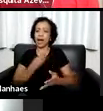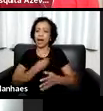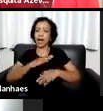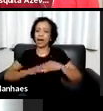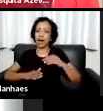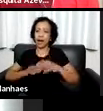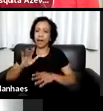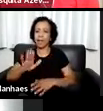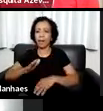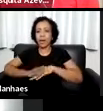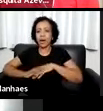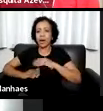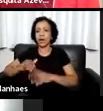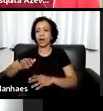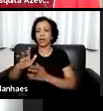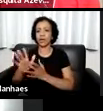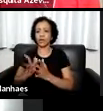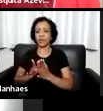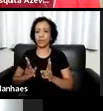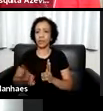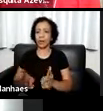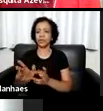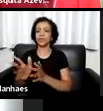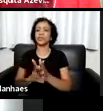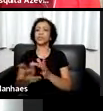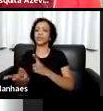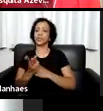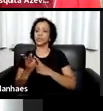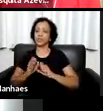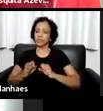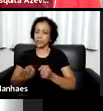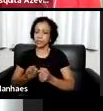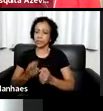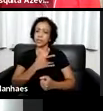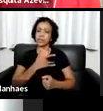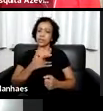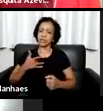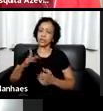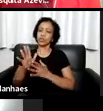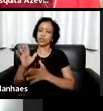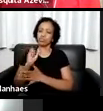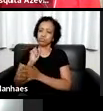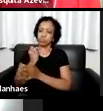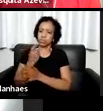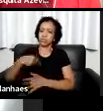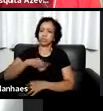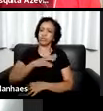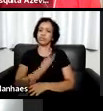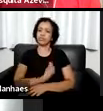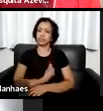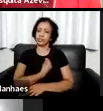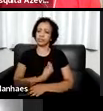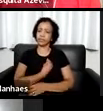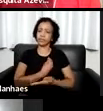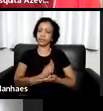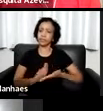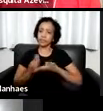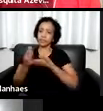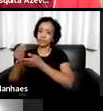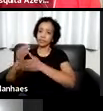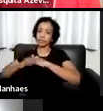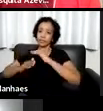nas mãos de Jesus, podemos estar seguros, tranquilos, diante de todas as dificuldades. Por isso que